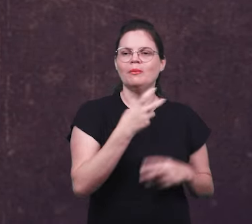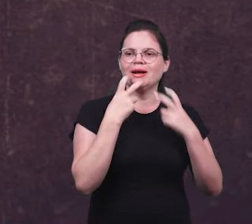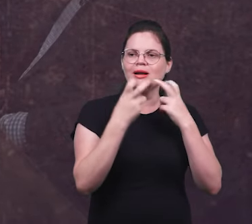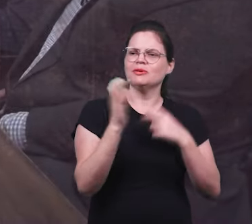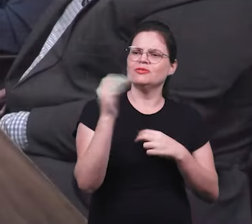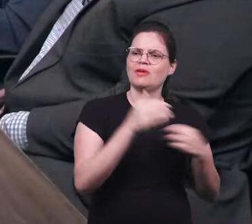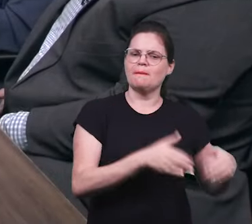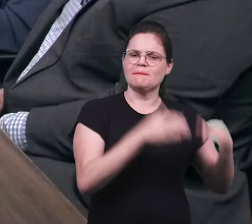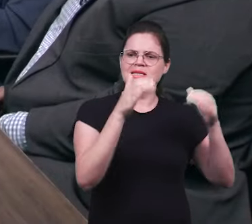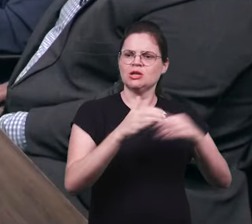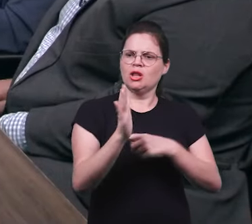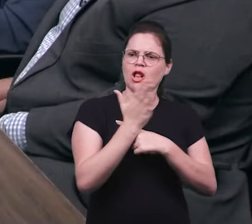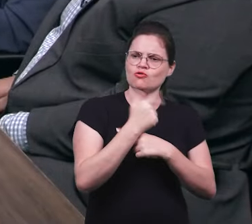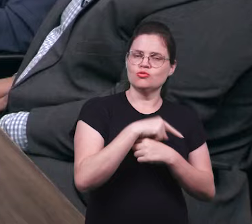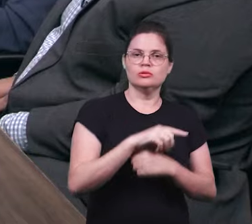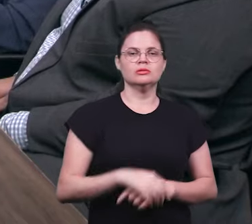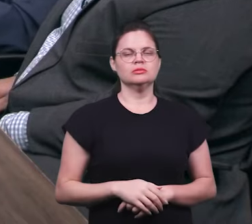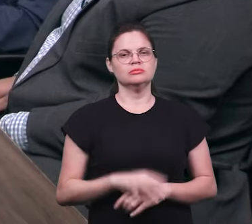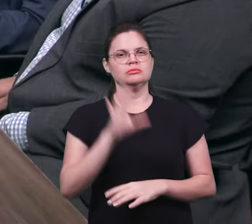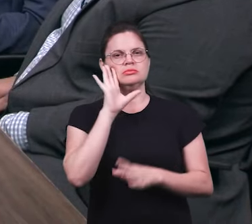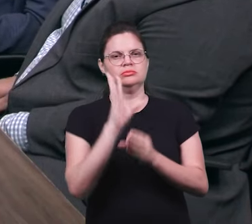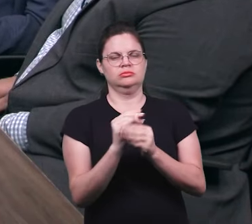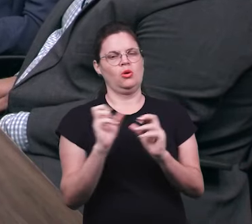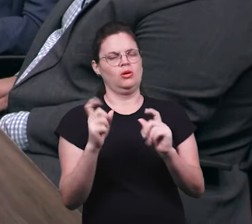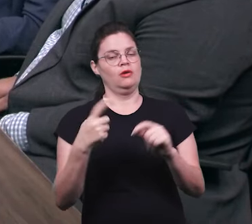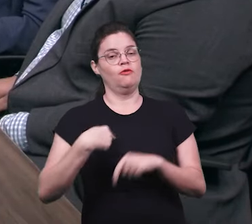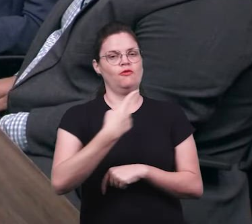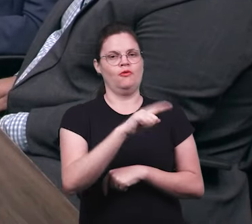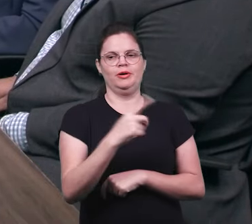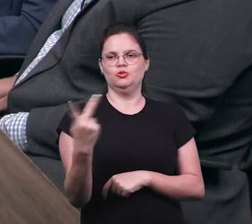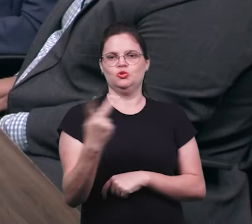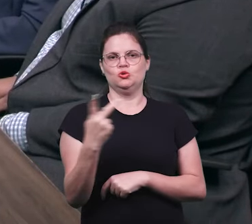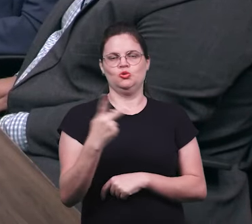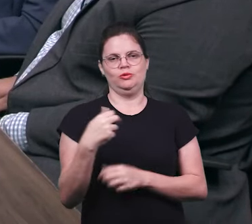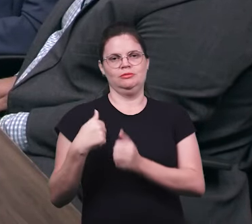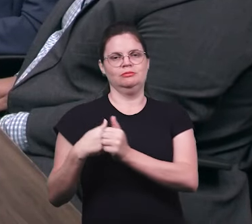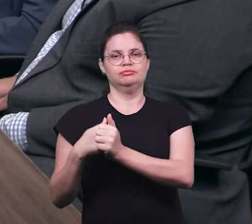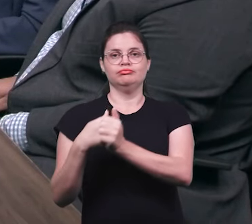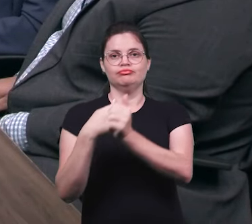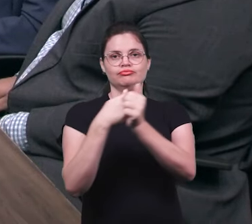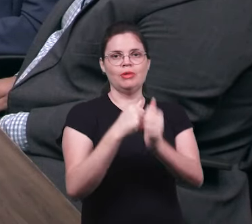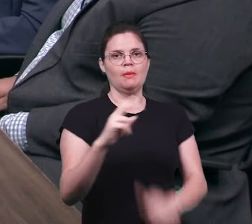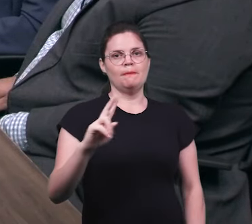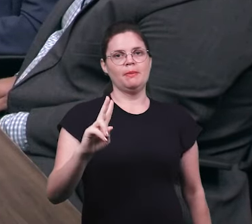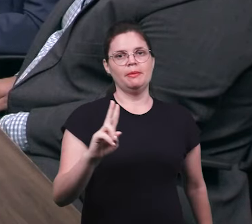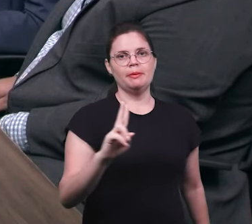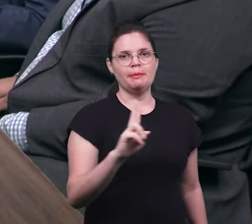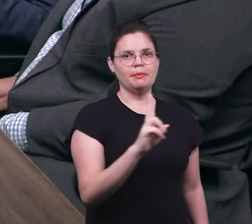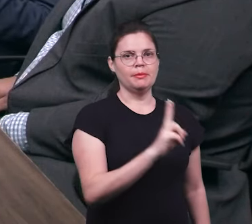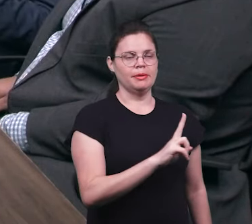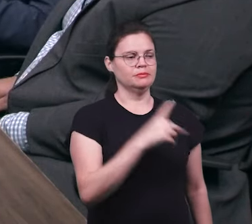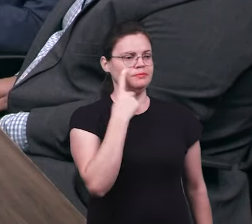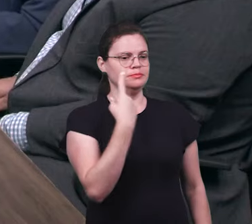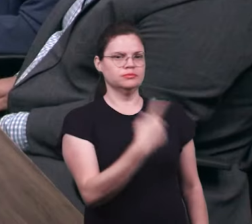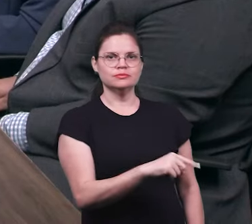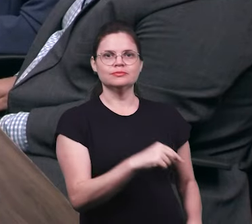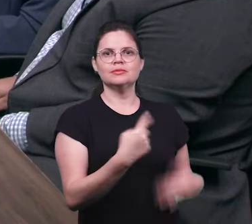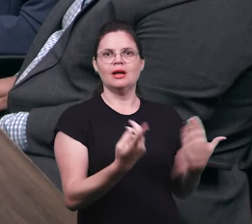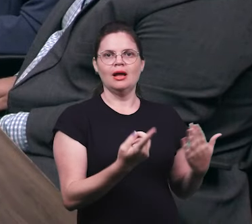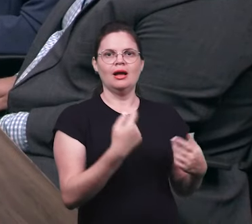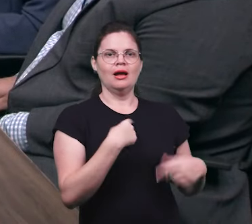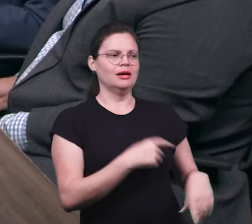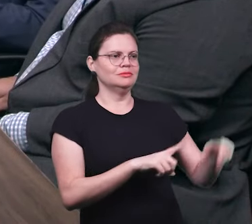que aconteceu? Foi ele para Macedônia, ele e Silas, né? Foram para Macedônia, chega lá encontrar essa jovem que ele falou, a